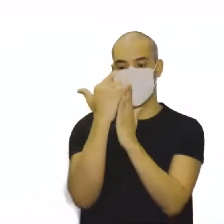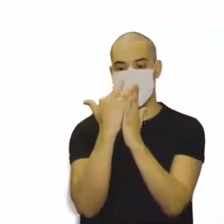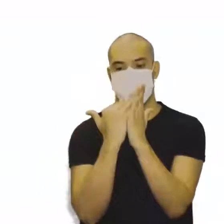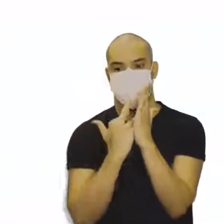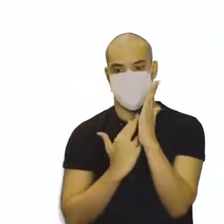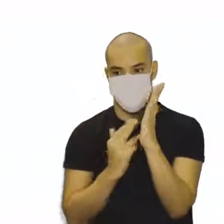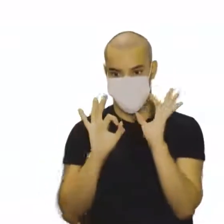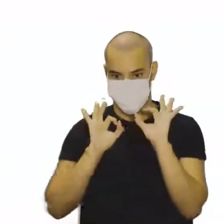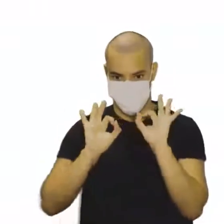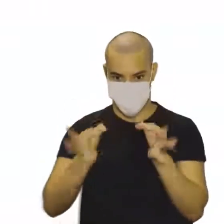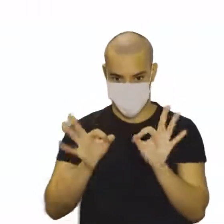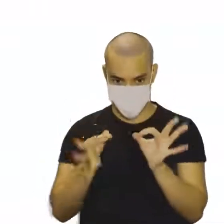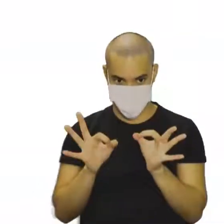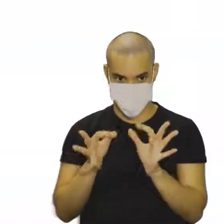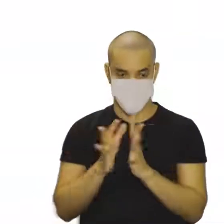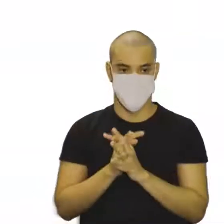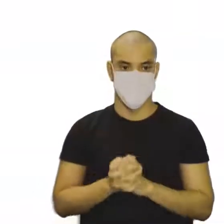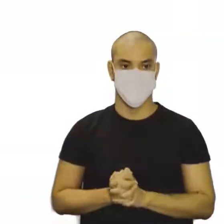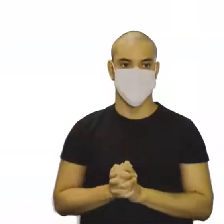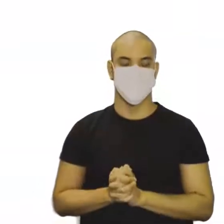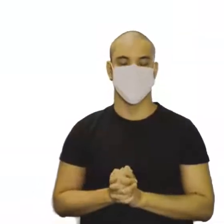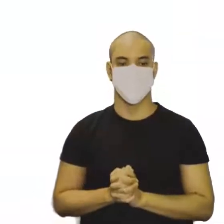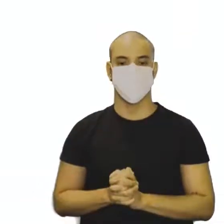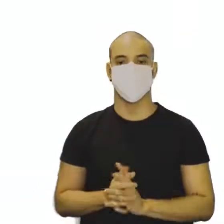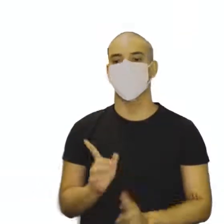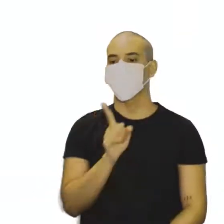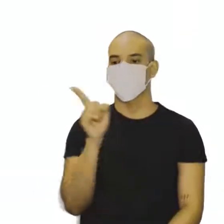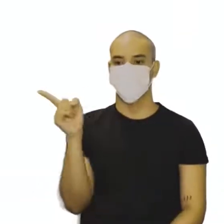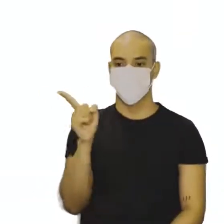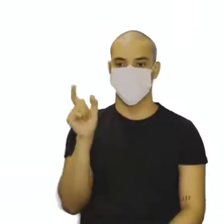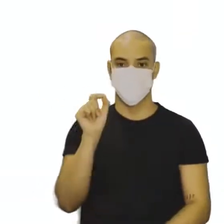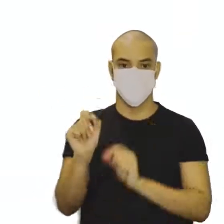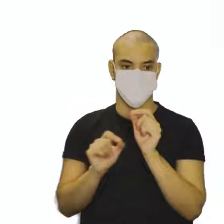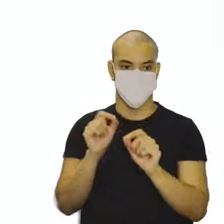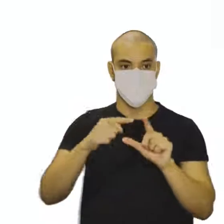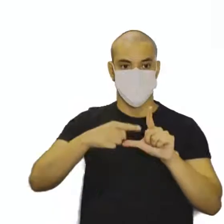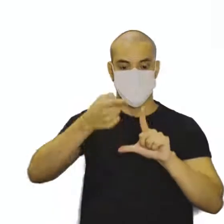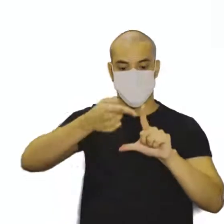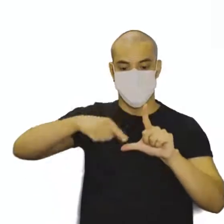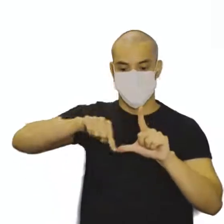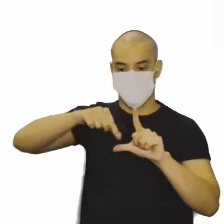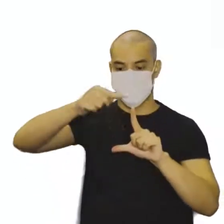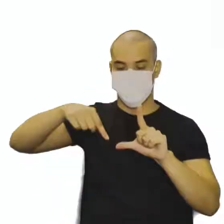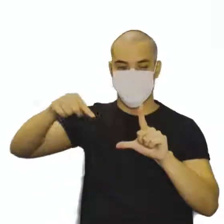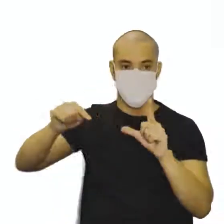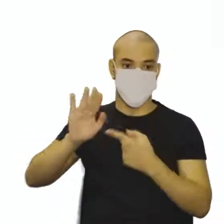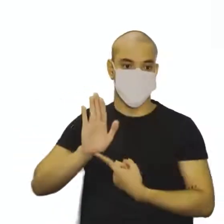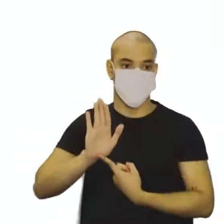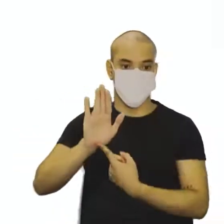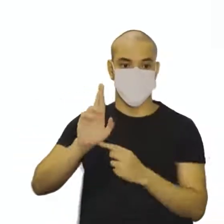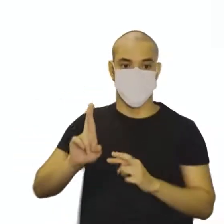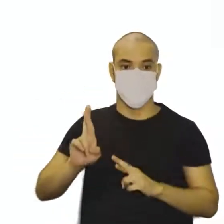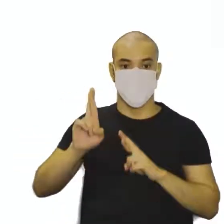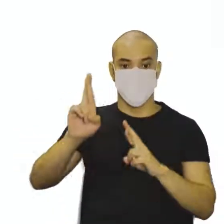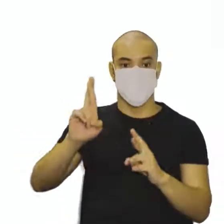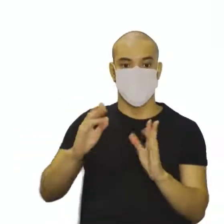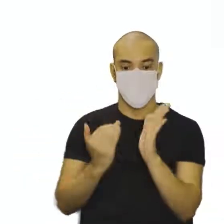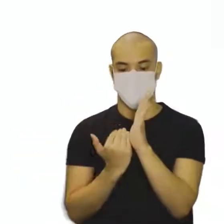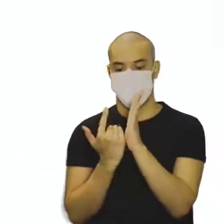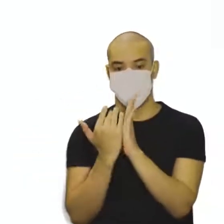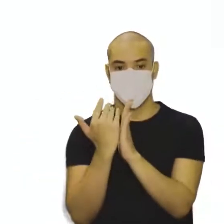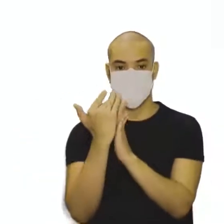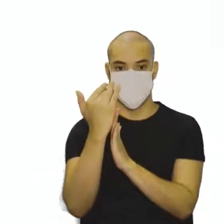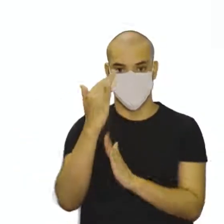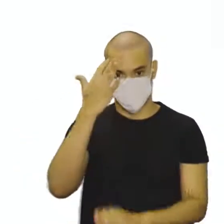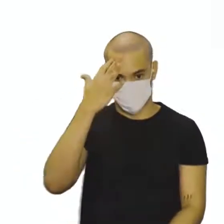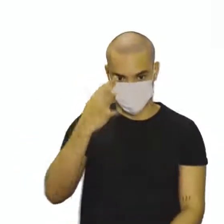decrescente, ok? Olha só, e aqui, pessoal, é o gráfico que representa essa intensidade aí